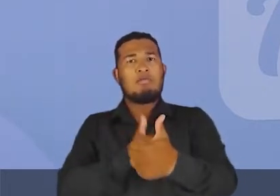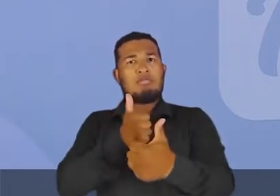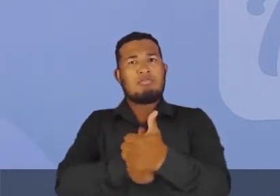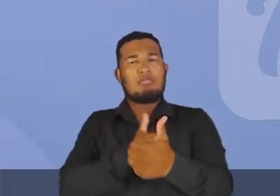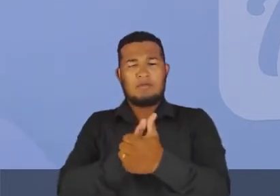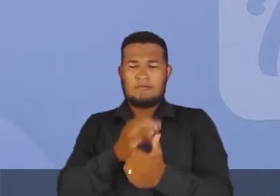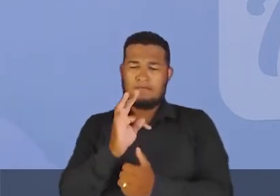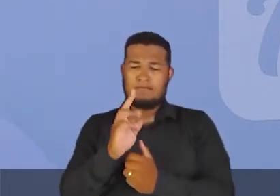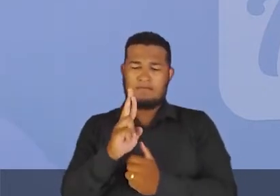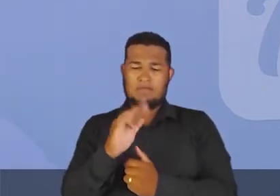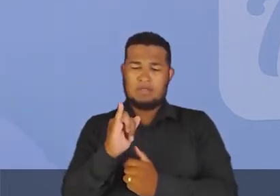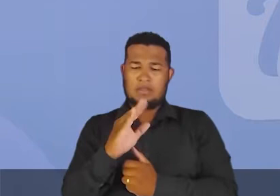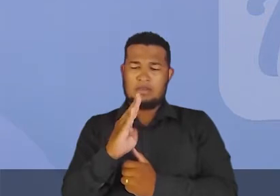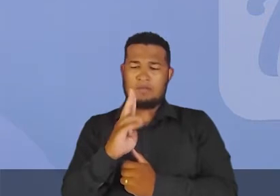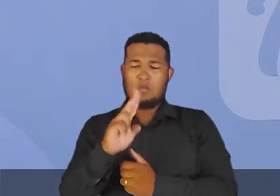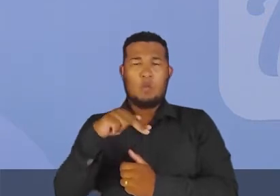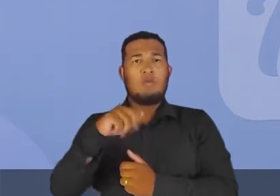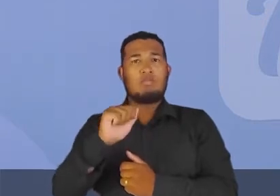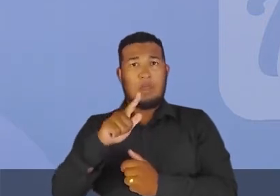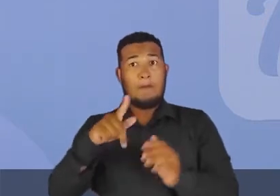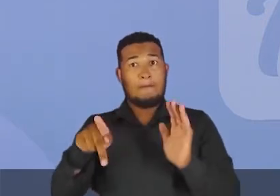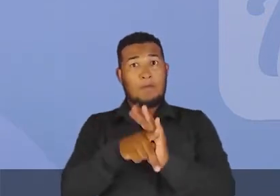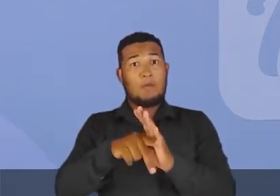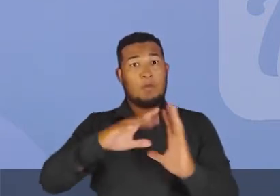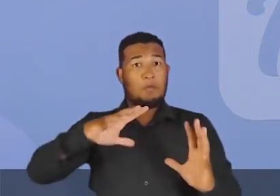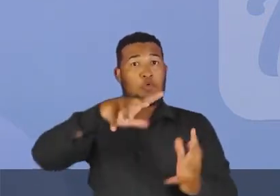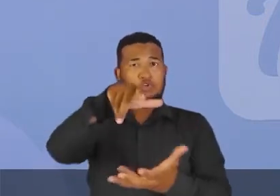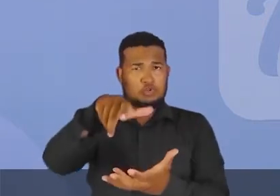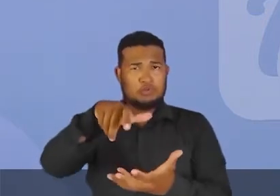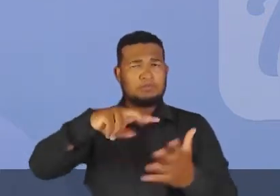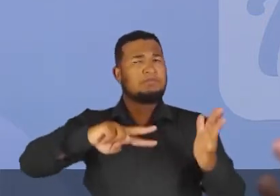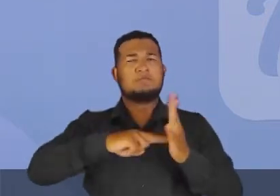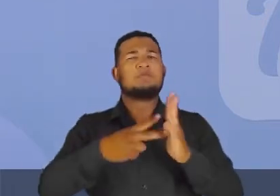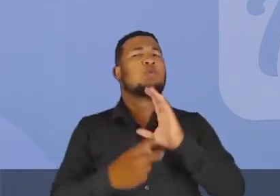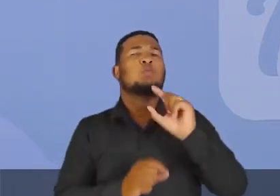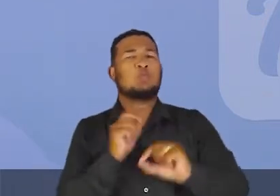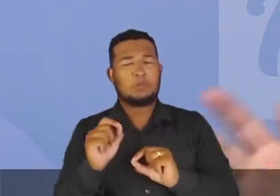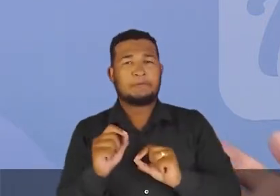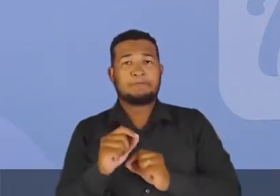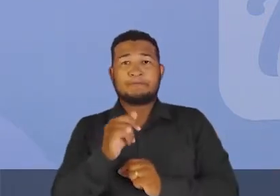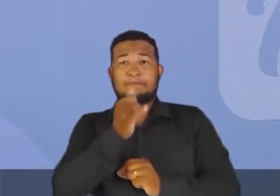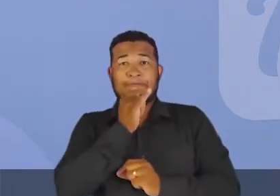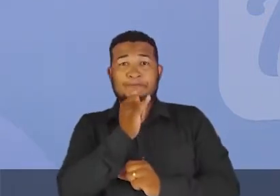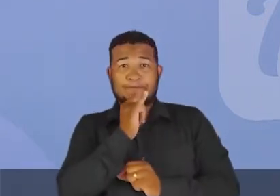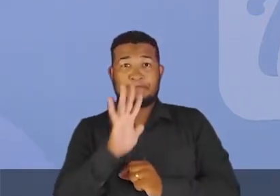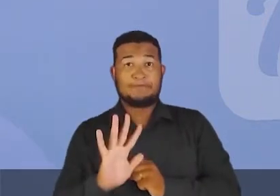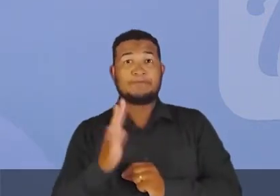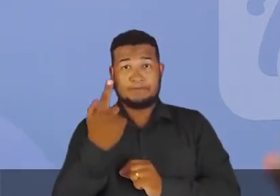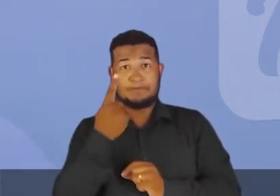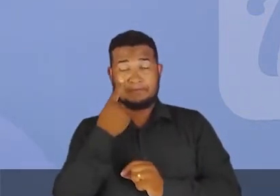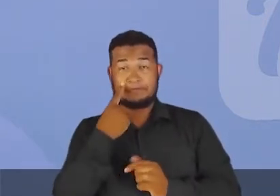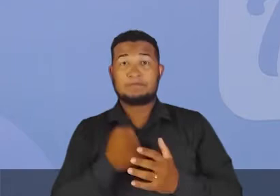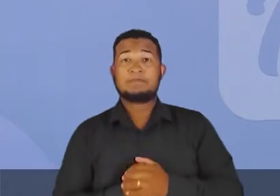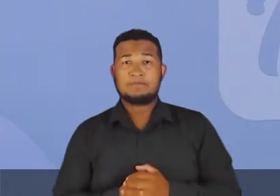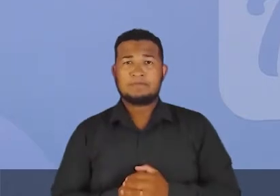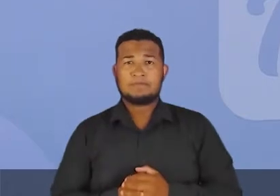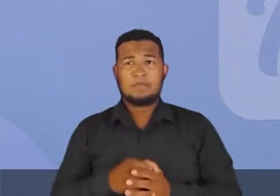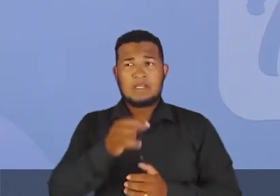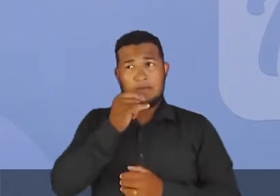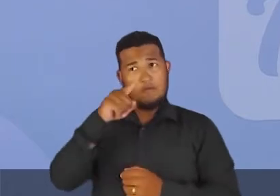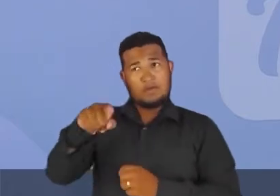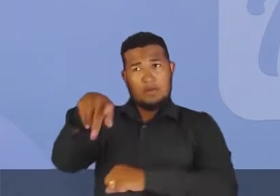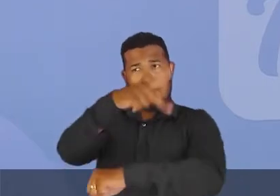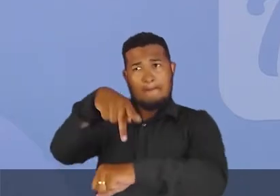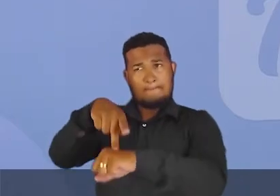internacionais. O que são esses tribunais internacionais? Funciona mais ou menos da seguinte maneira. Você, no seu